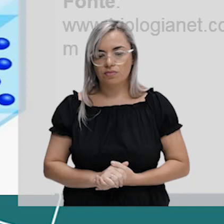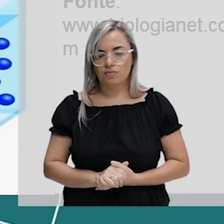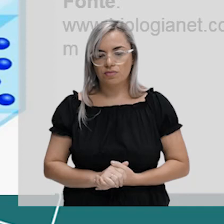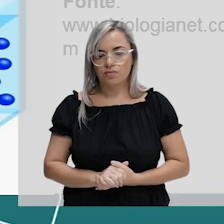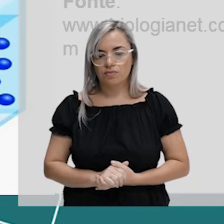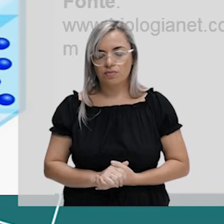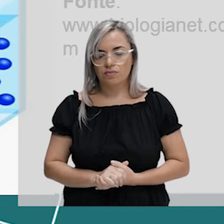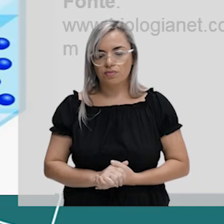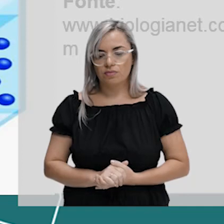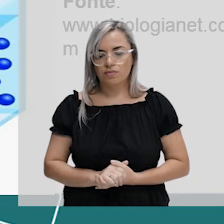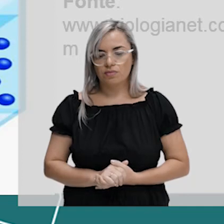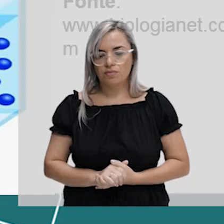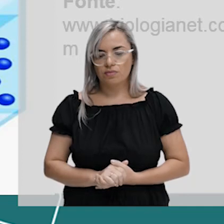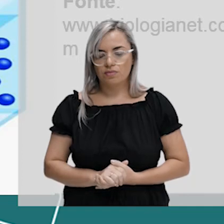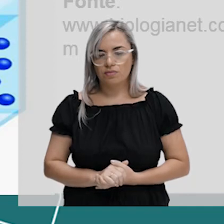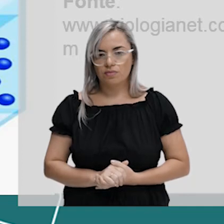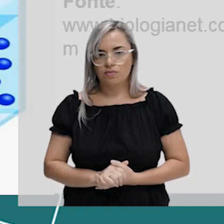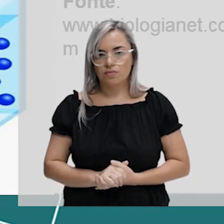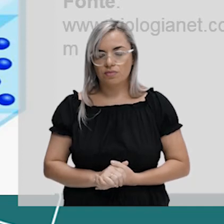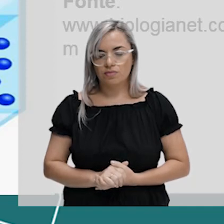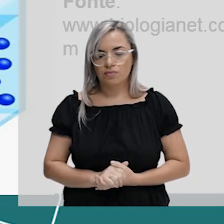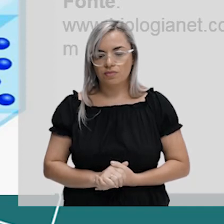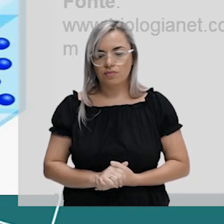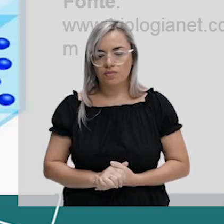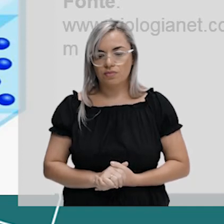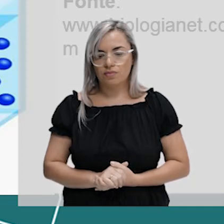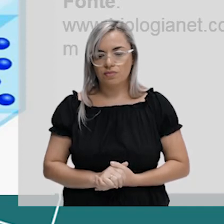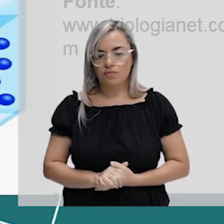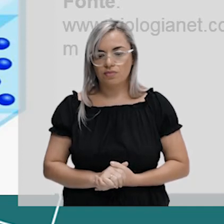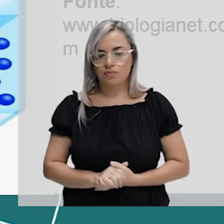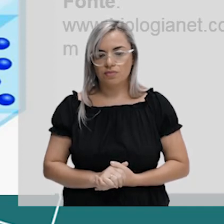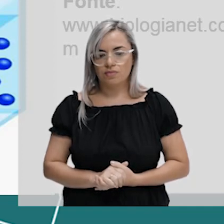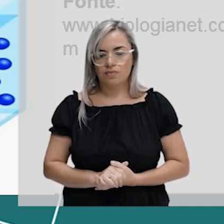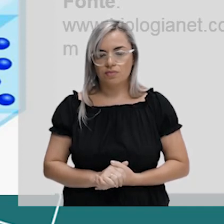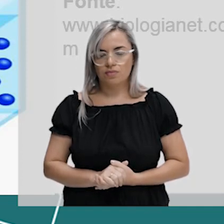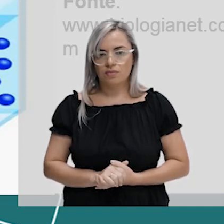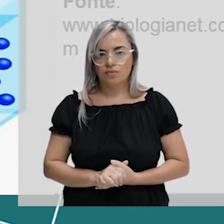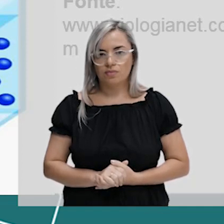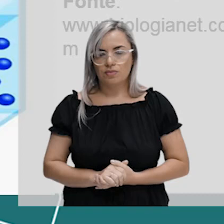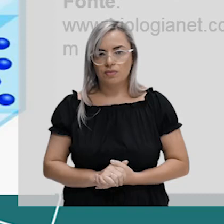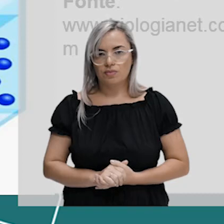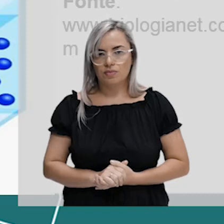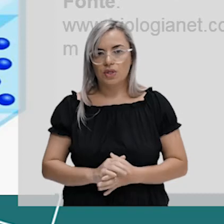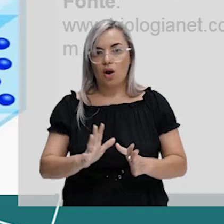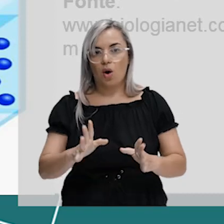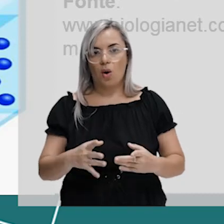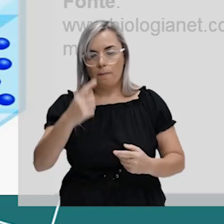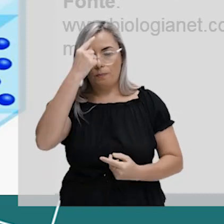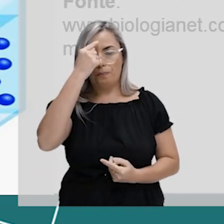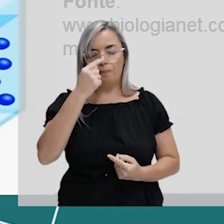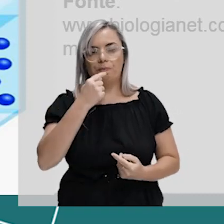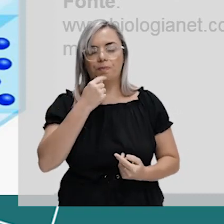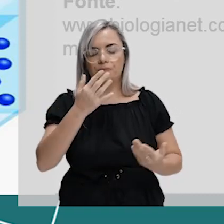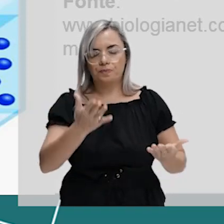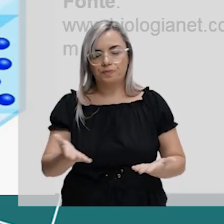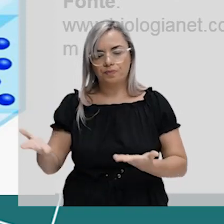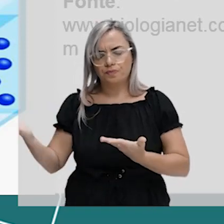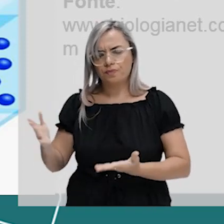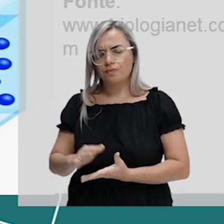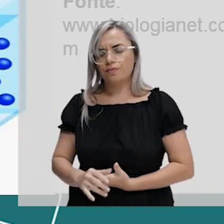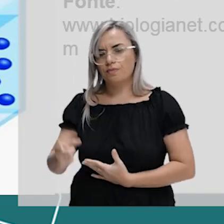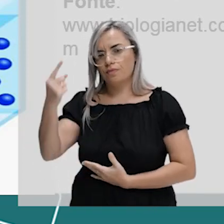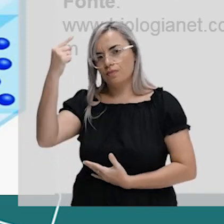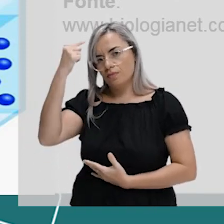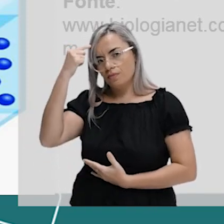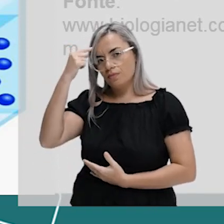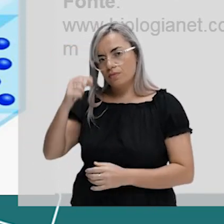soluto, que é a solução hipertônica, pela membrana plasmática. Vamos observar essa figura, pessoal. Pela lógica, eu